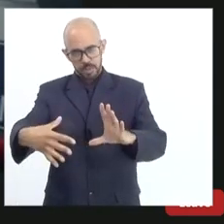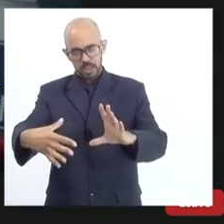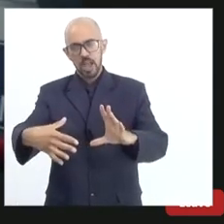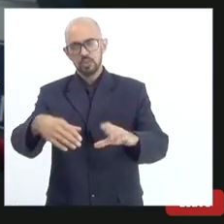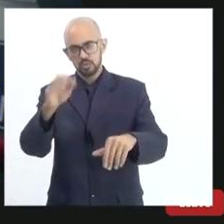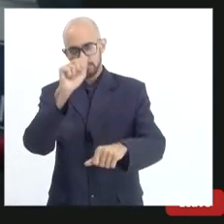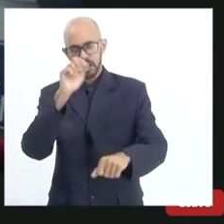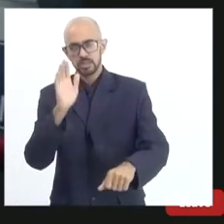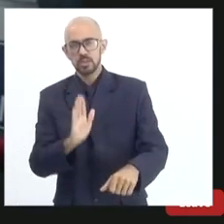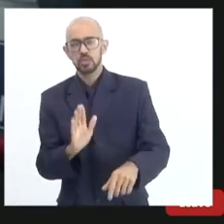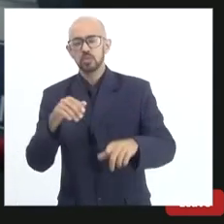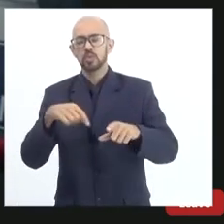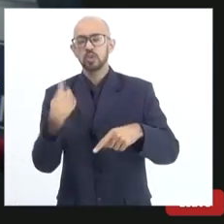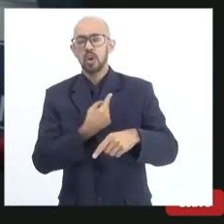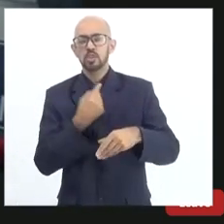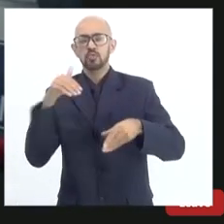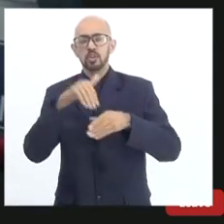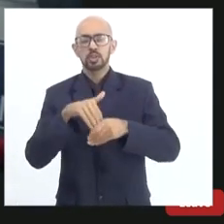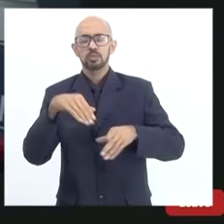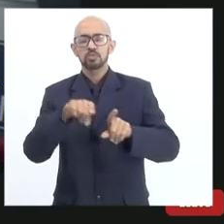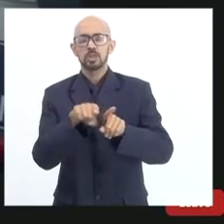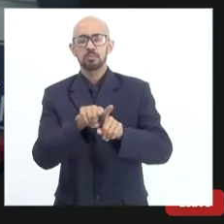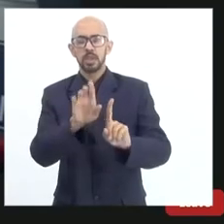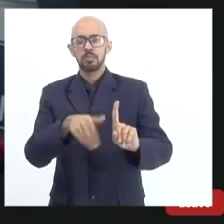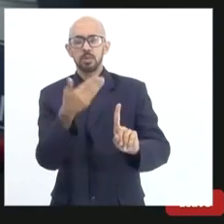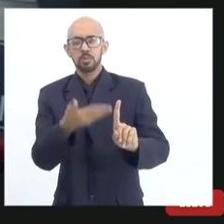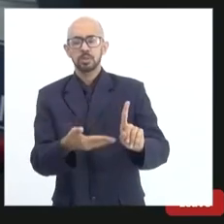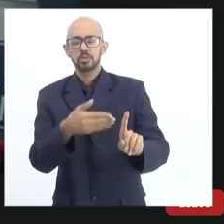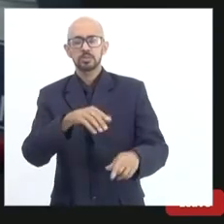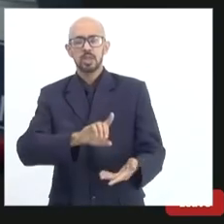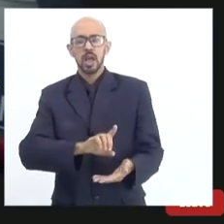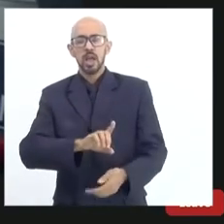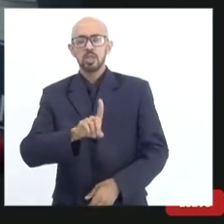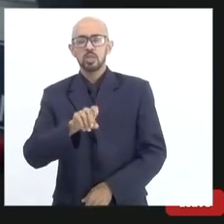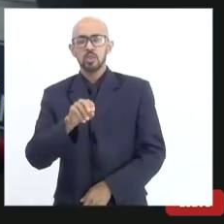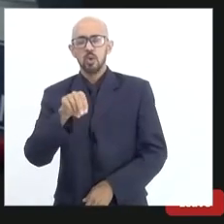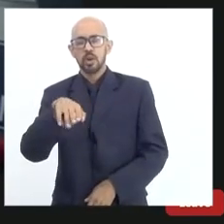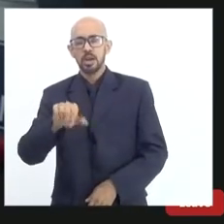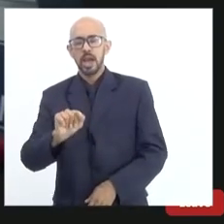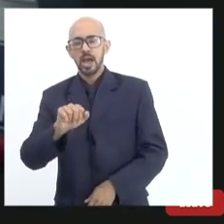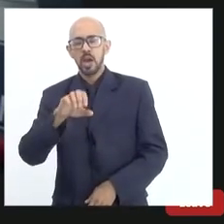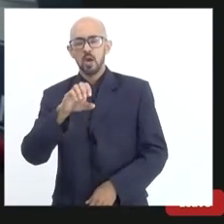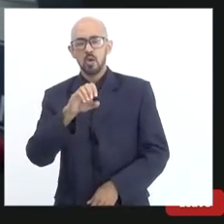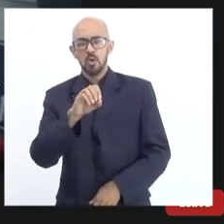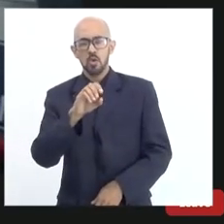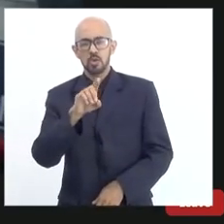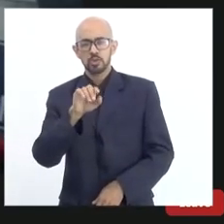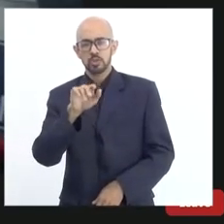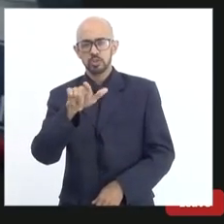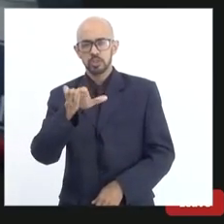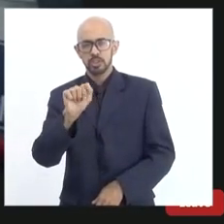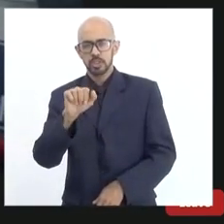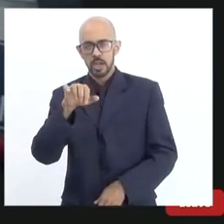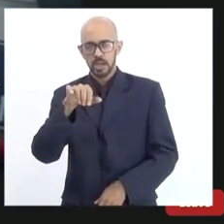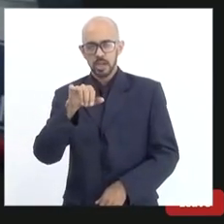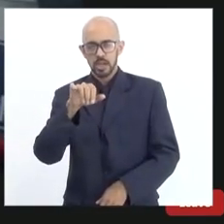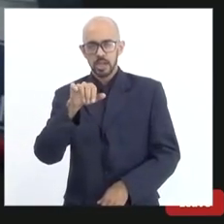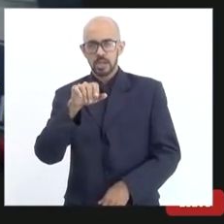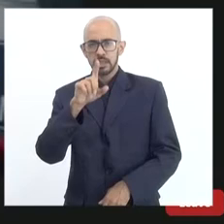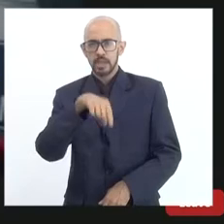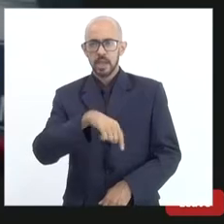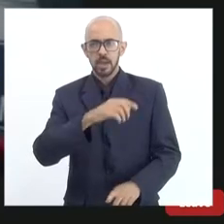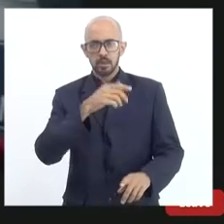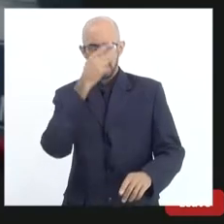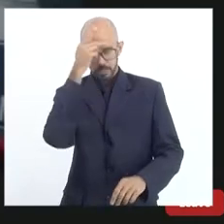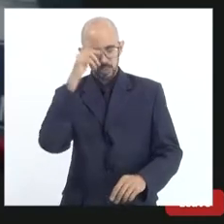né, uma homenagem à Dona Odília, que também foi uma rezadeira, uma bezendeira,